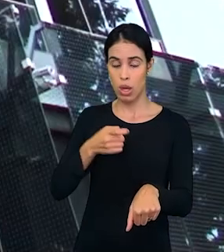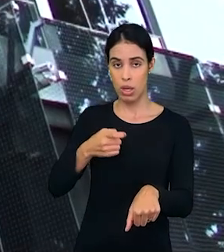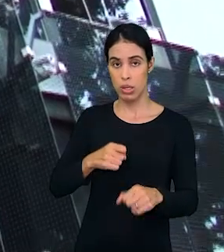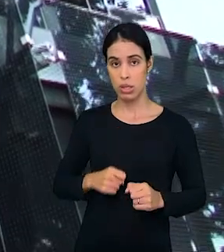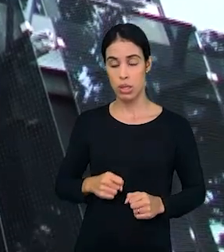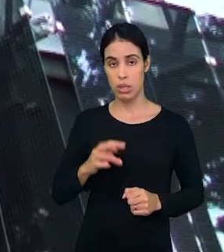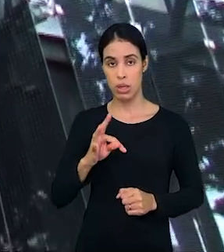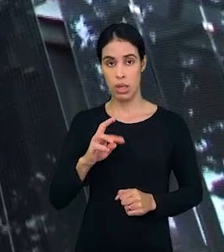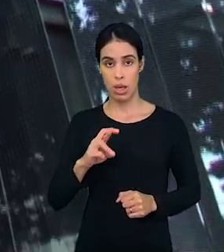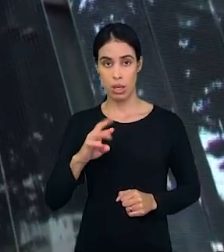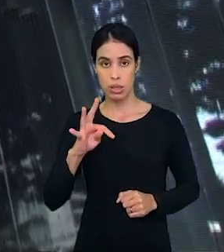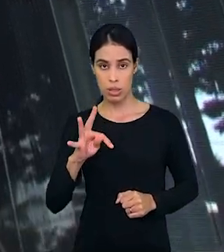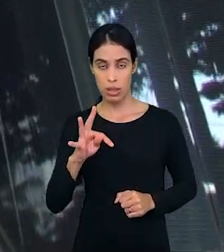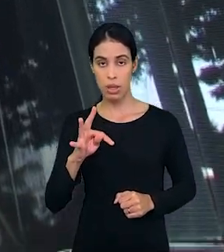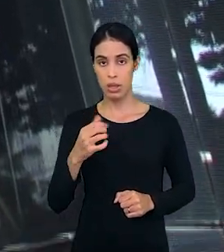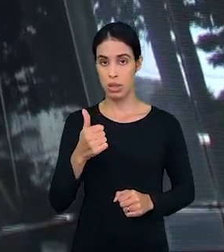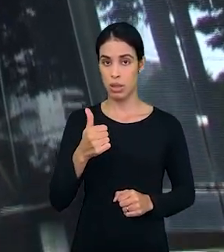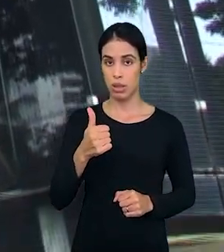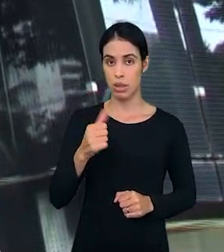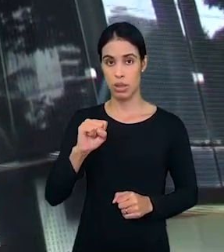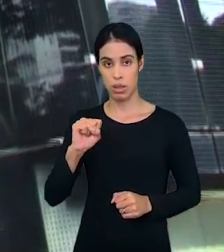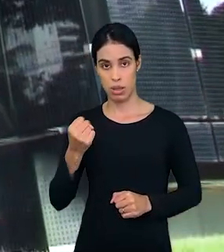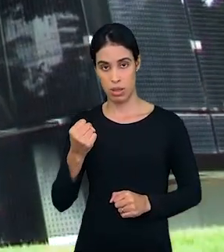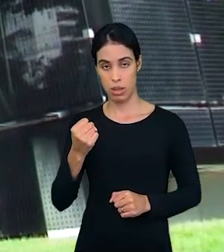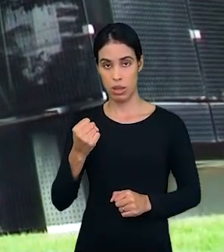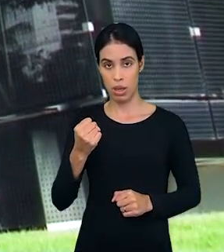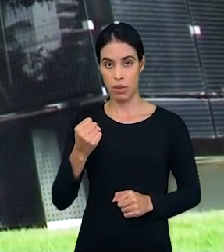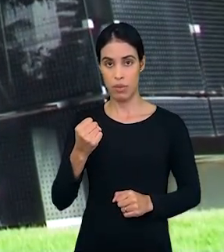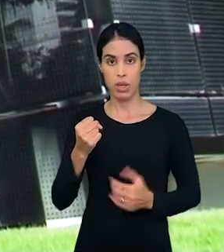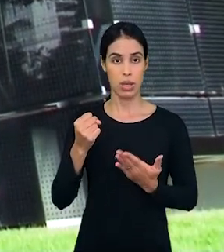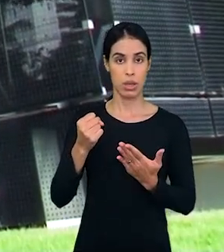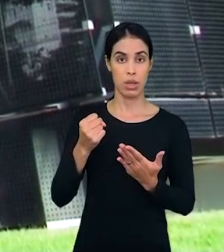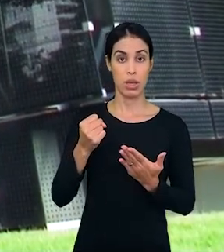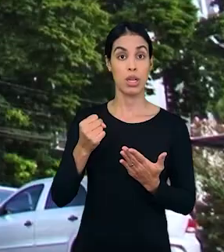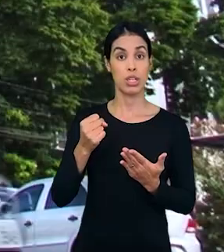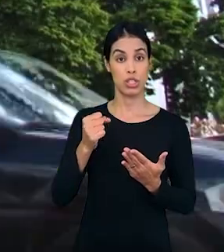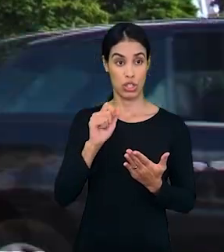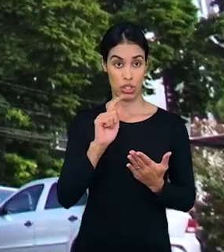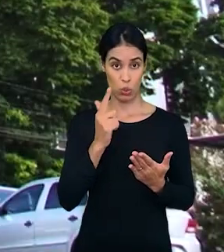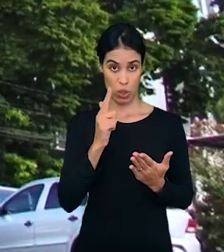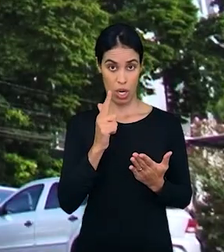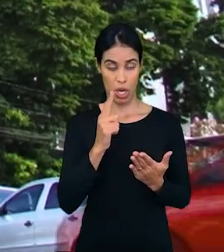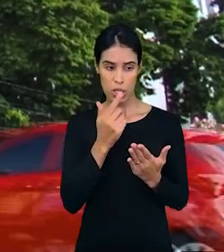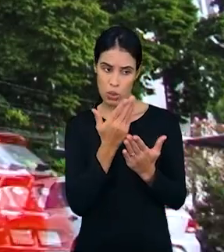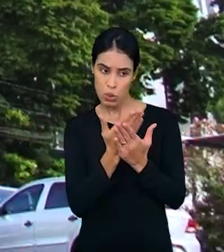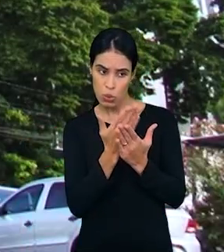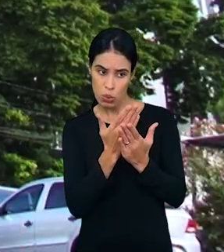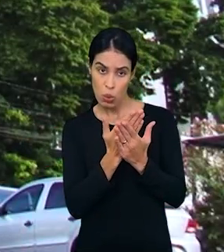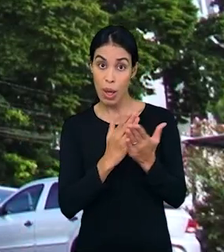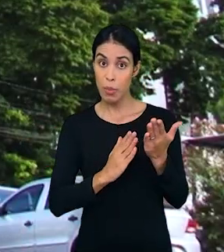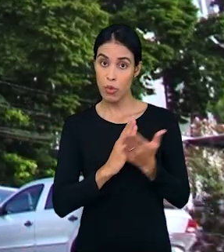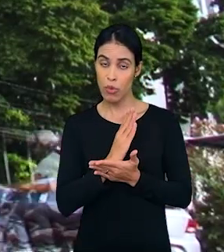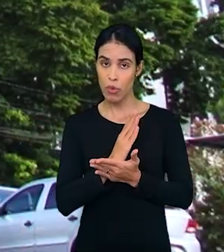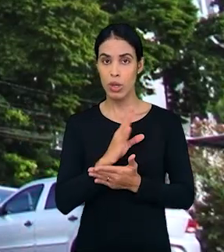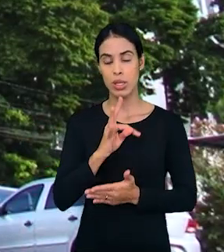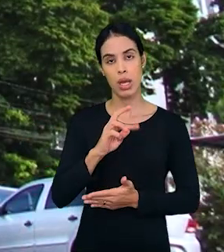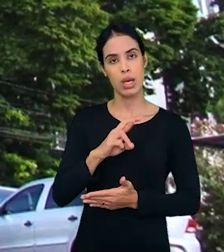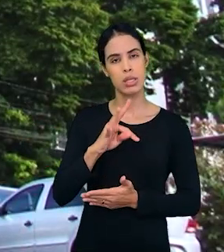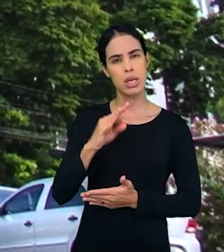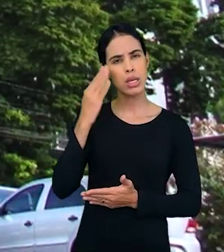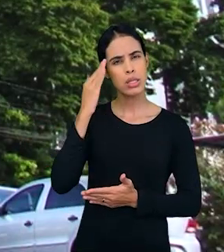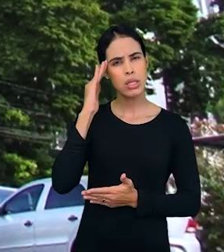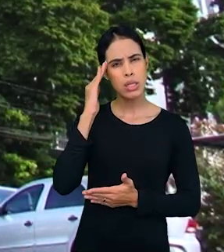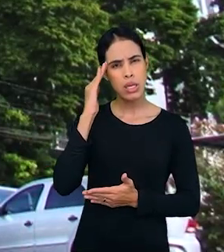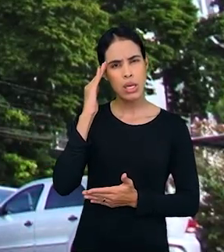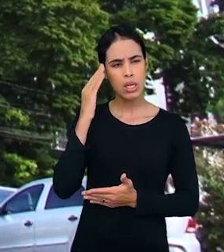extras. O Tribunal Regional do Trabalho da 18ª Região, em Goiás, aceitou o pedido. O TRT entendeu